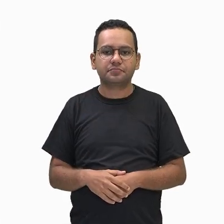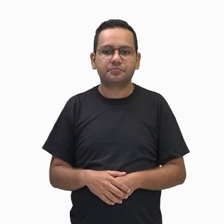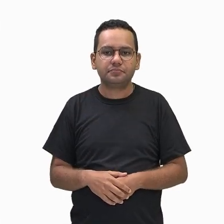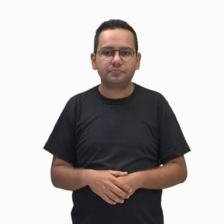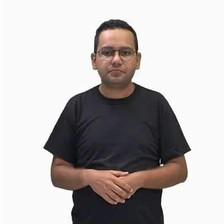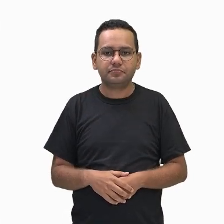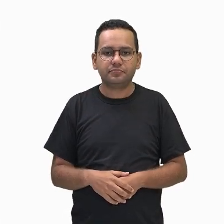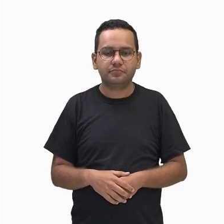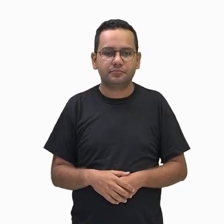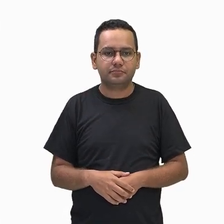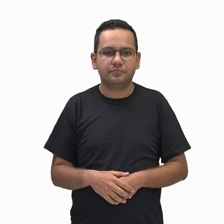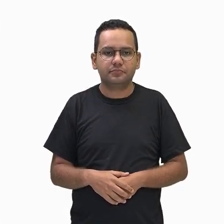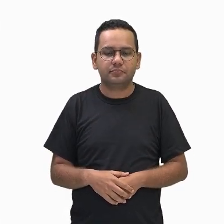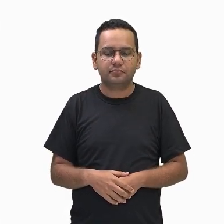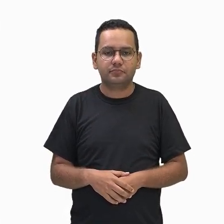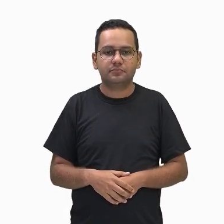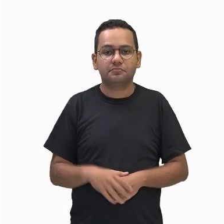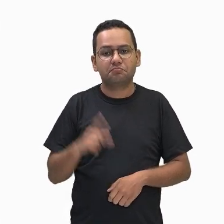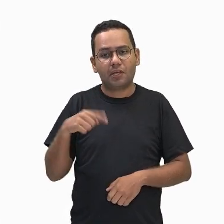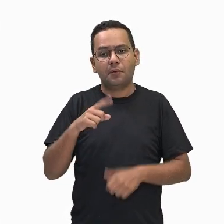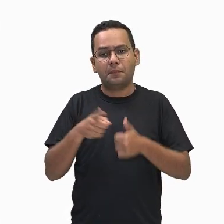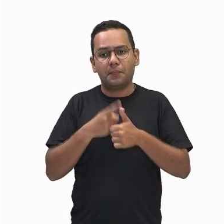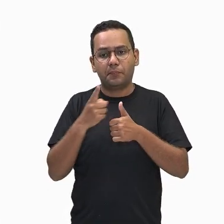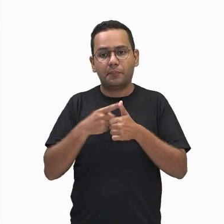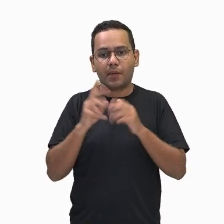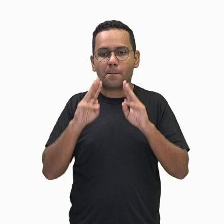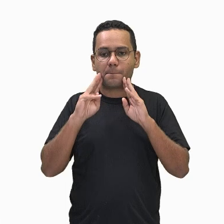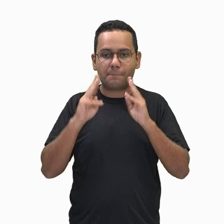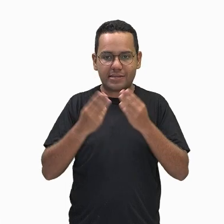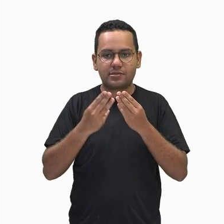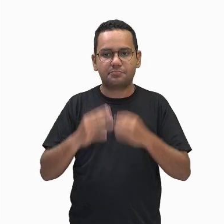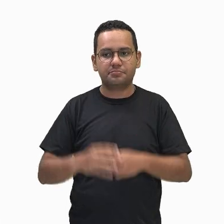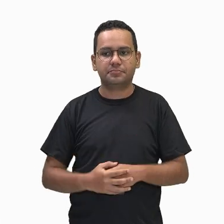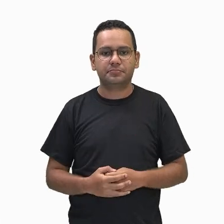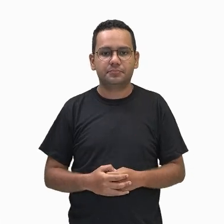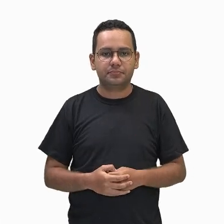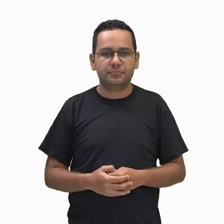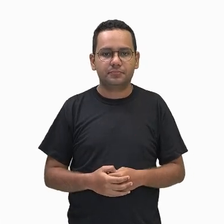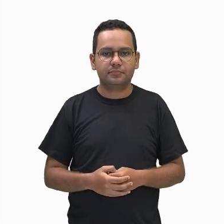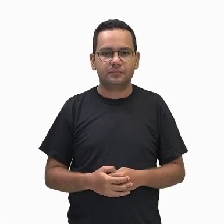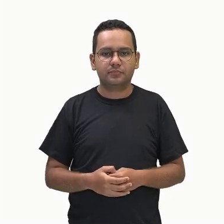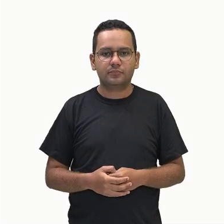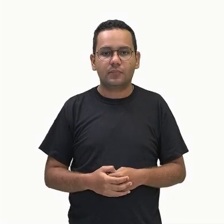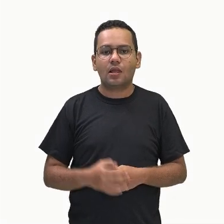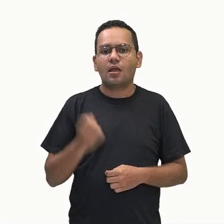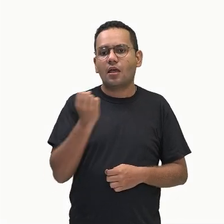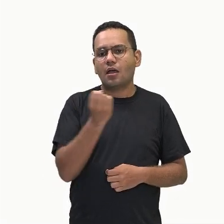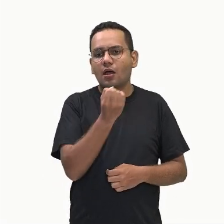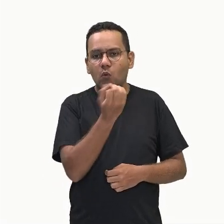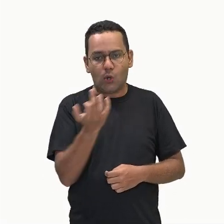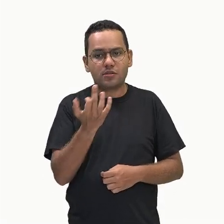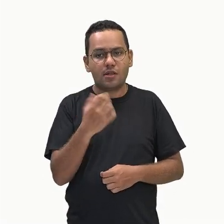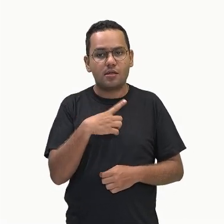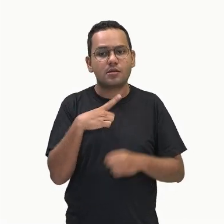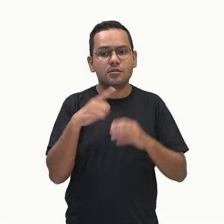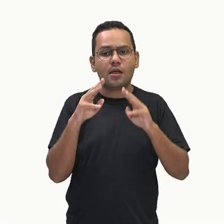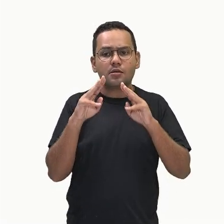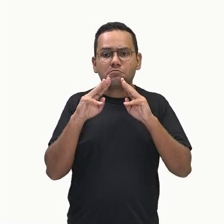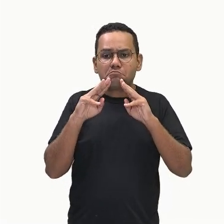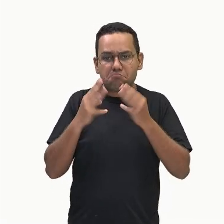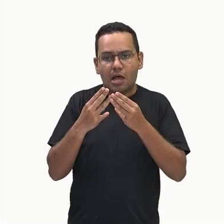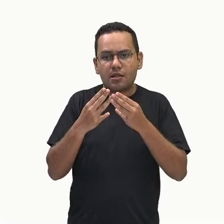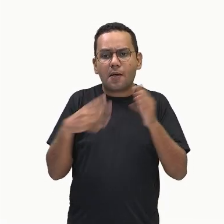matéria então? A primeira delas é a massa. A massa é a quantidade de matéria de um